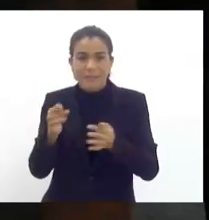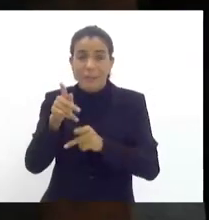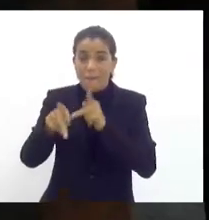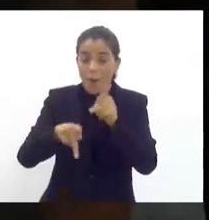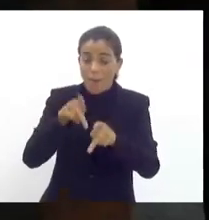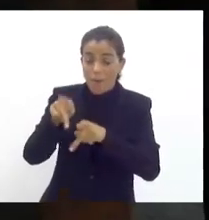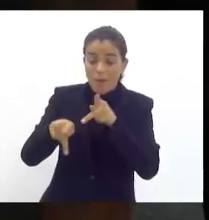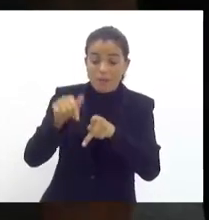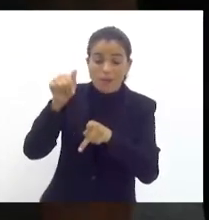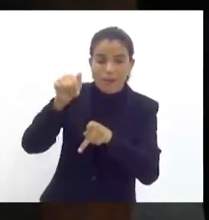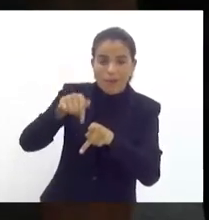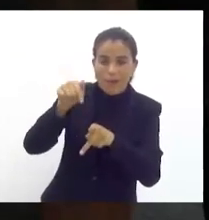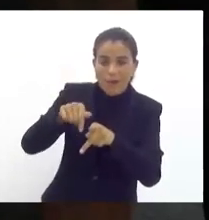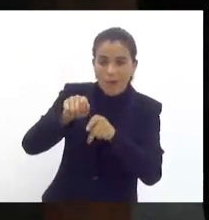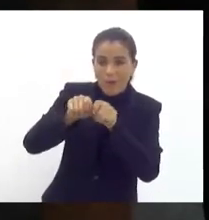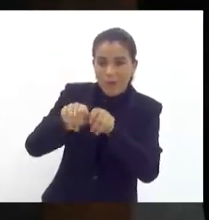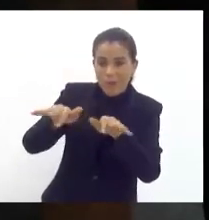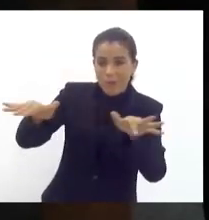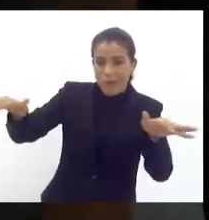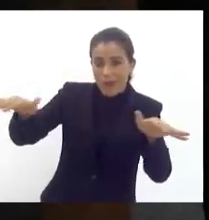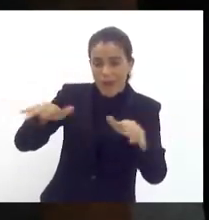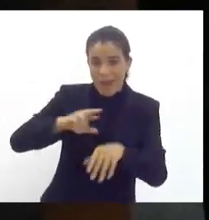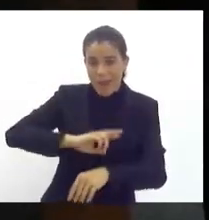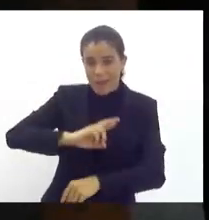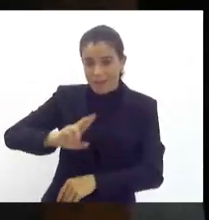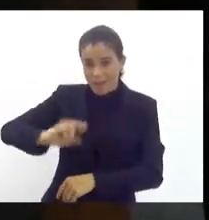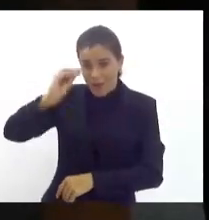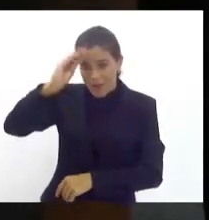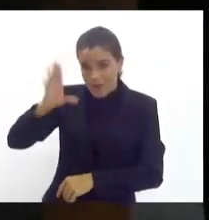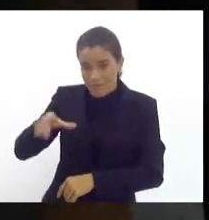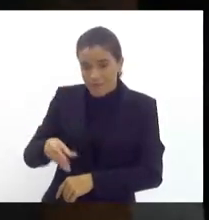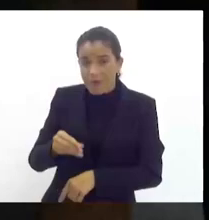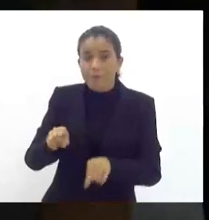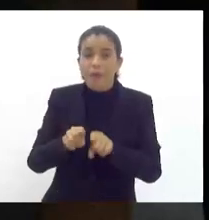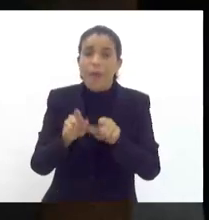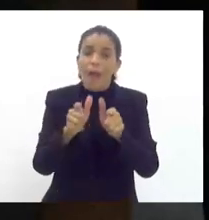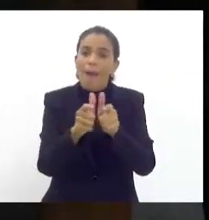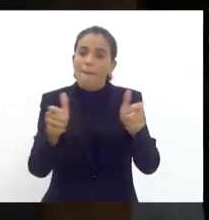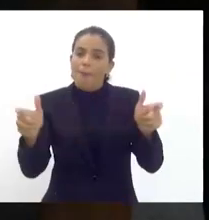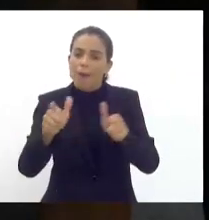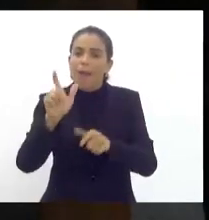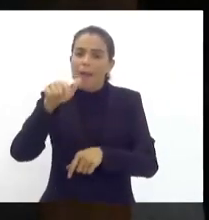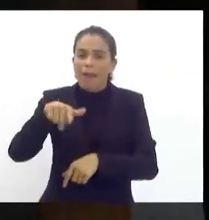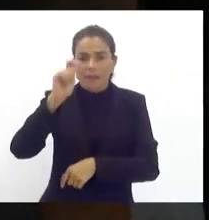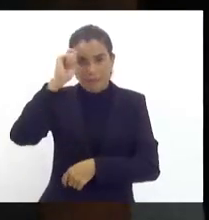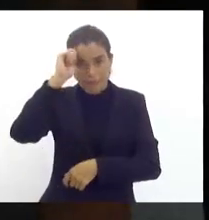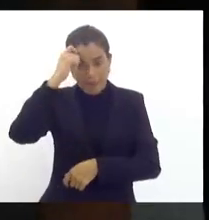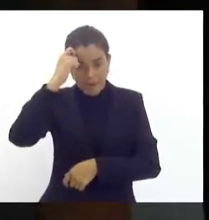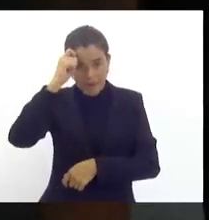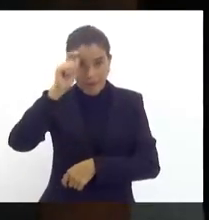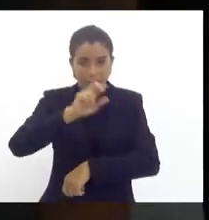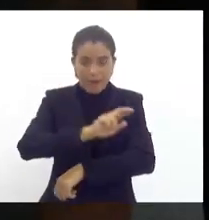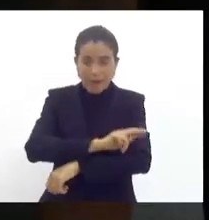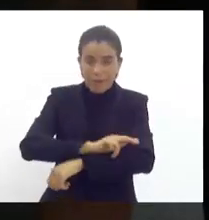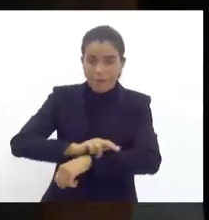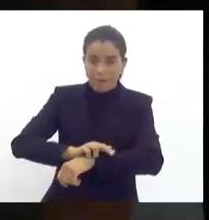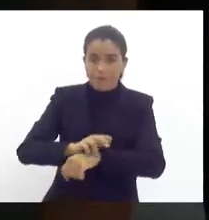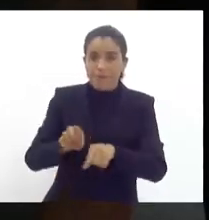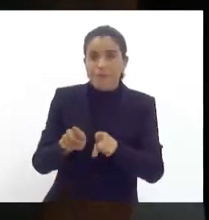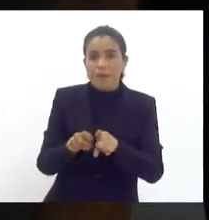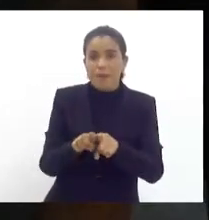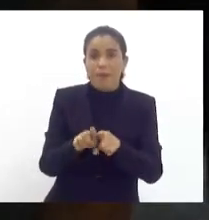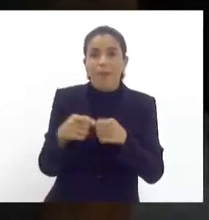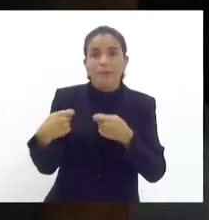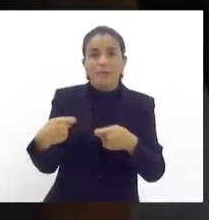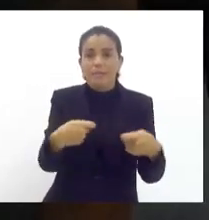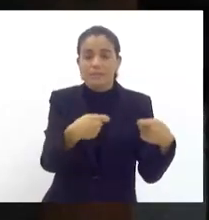população confesso essas religiosidades população que em sua maioria é negra e portanto